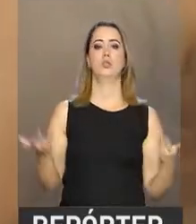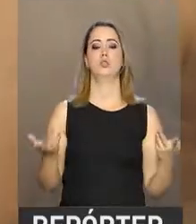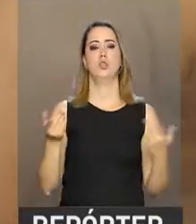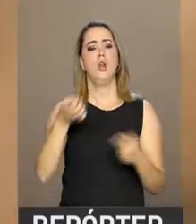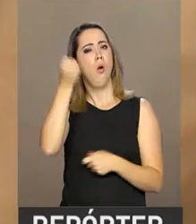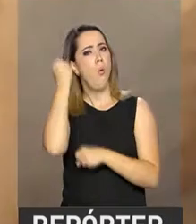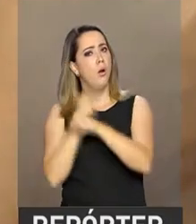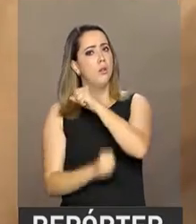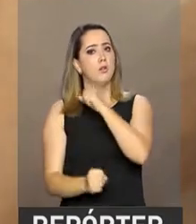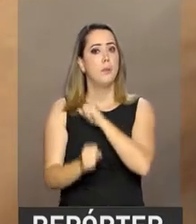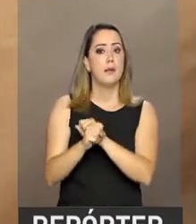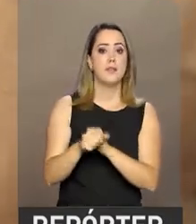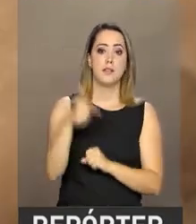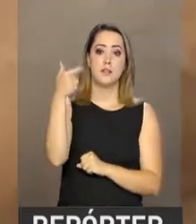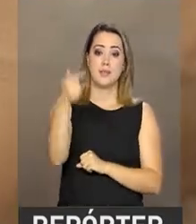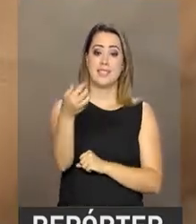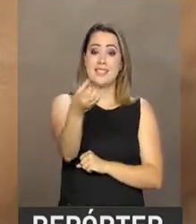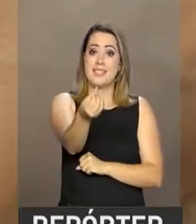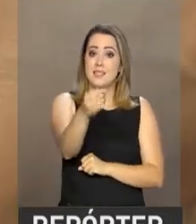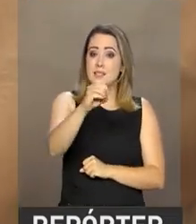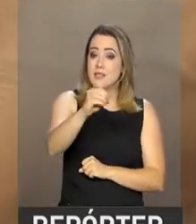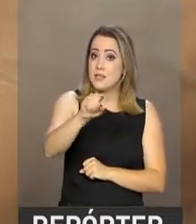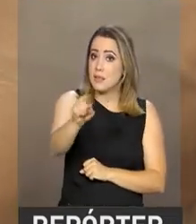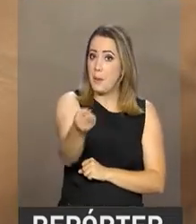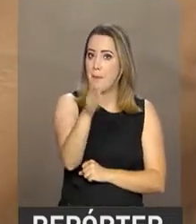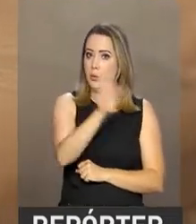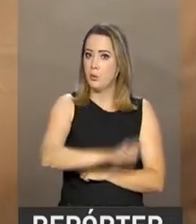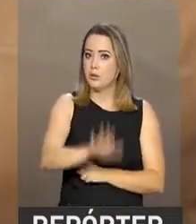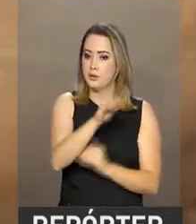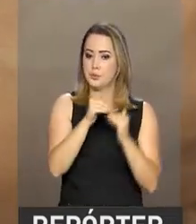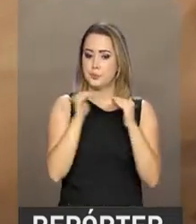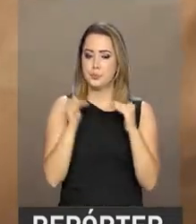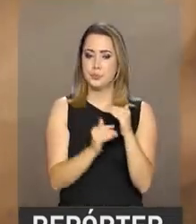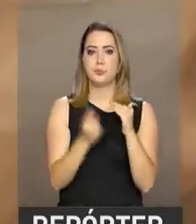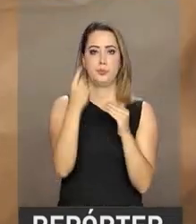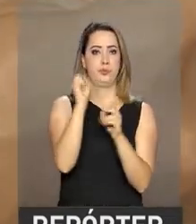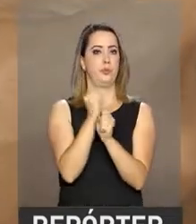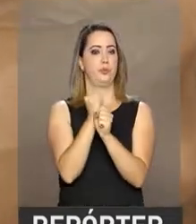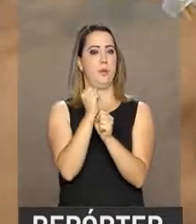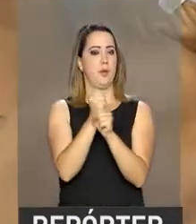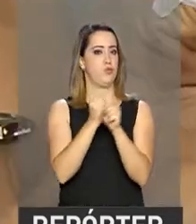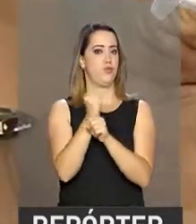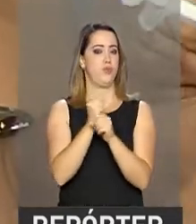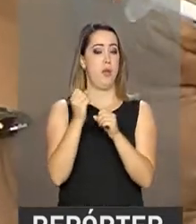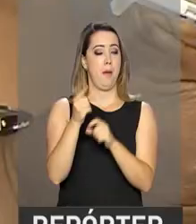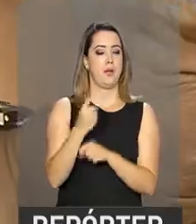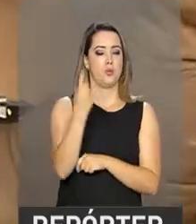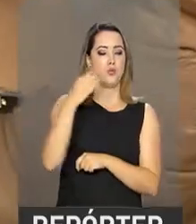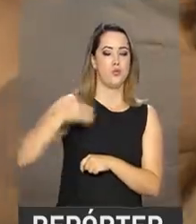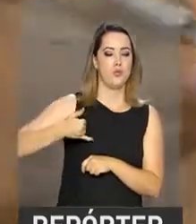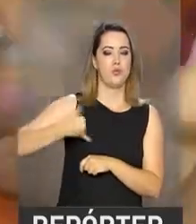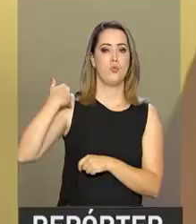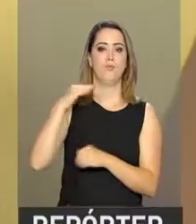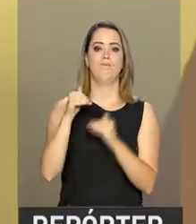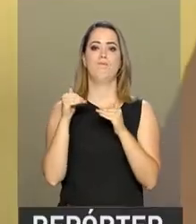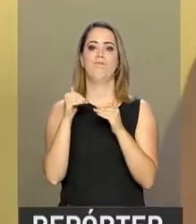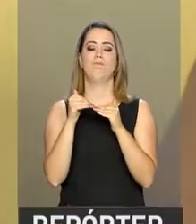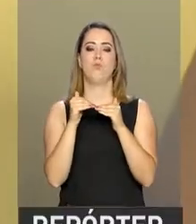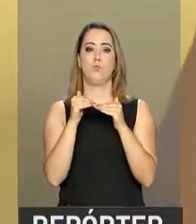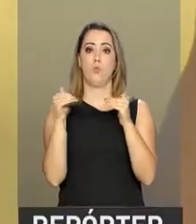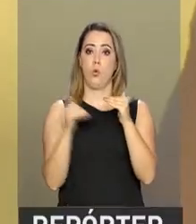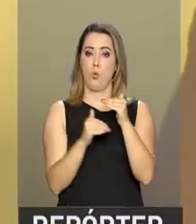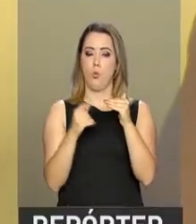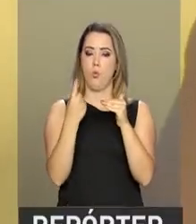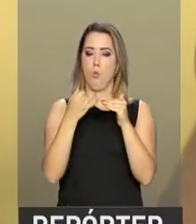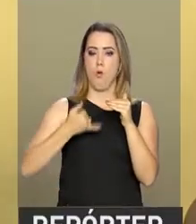passado 760 mil crianças menores de um ano não tomaram a bcg que previne a tuberculose e um